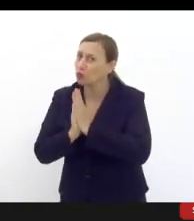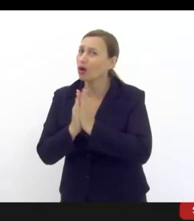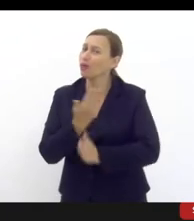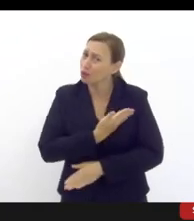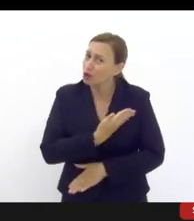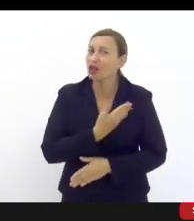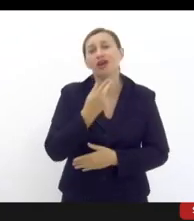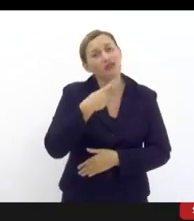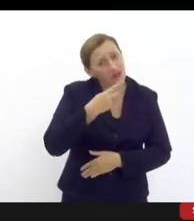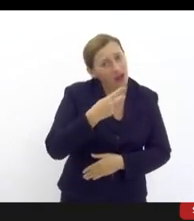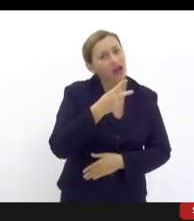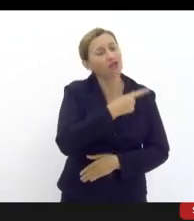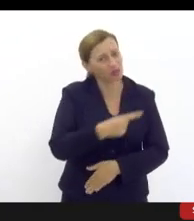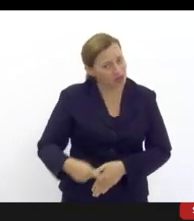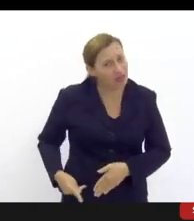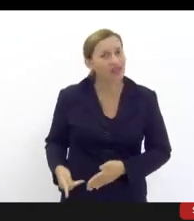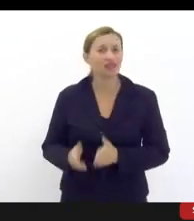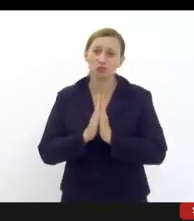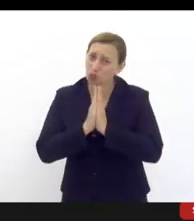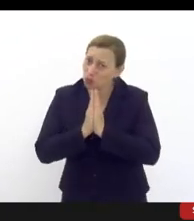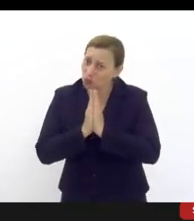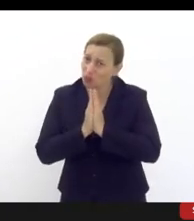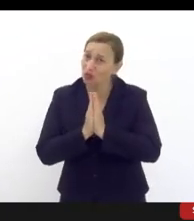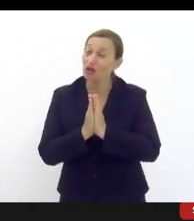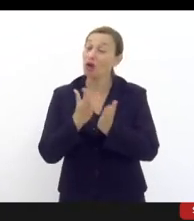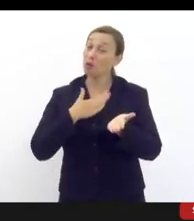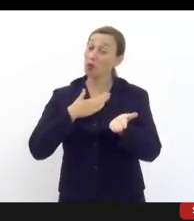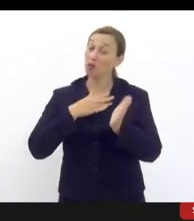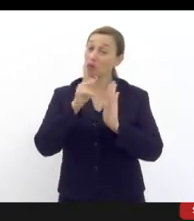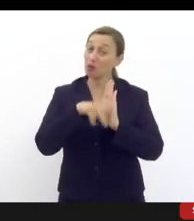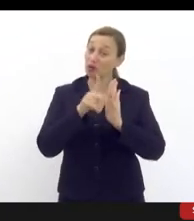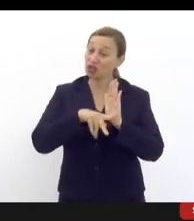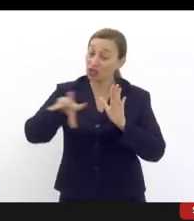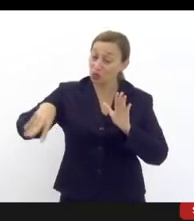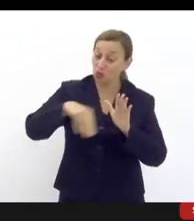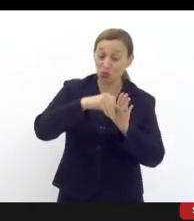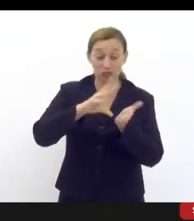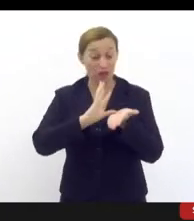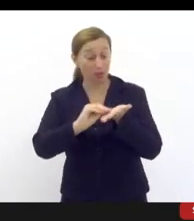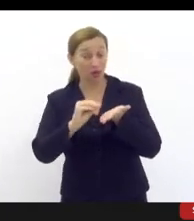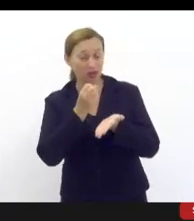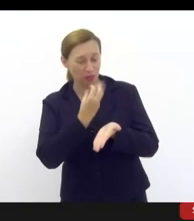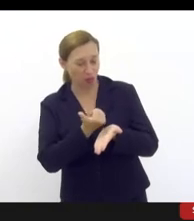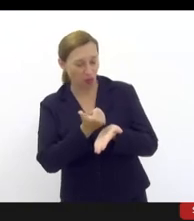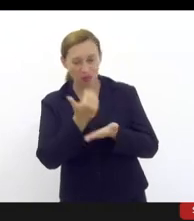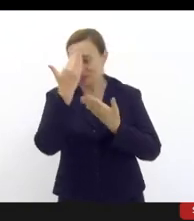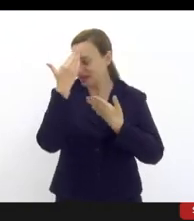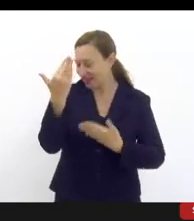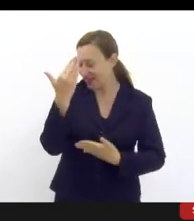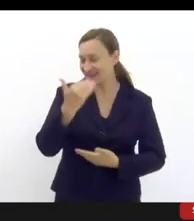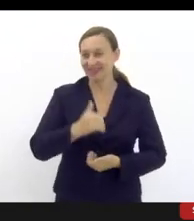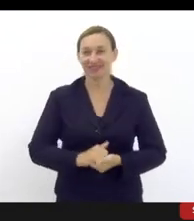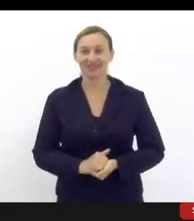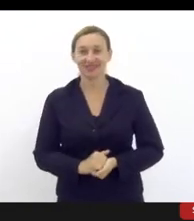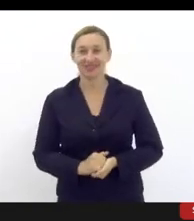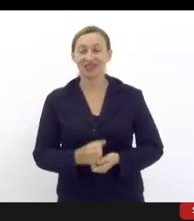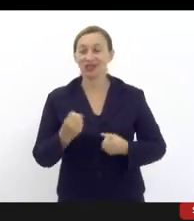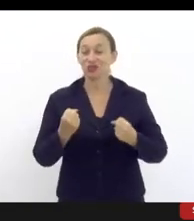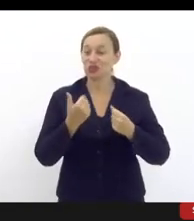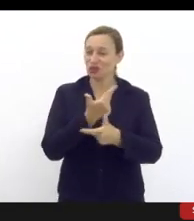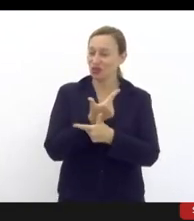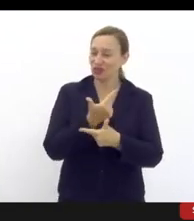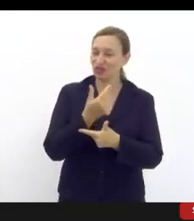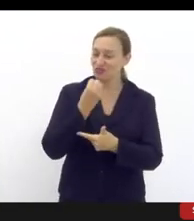Fala com o presidente para ele botar meus projetos na pauta, tá bom? Te agradeço muito. Te desejo tudo de